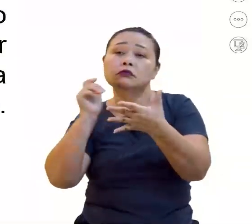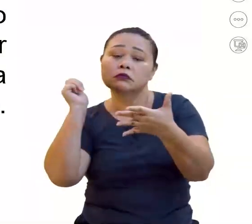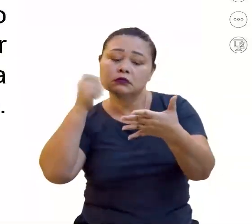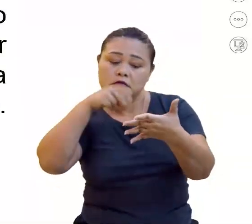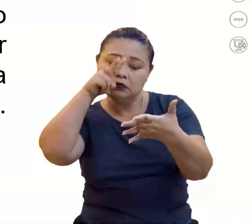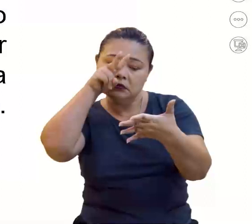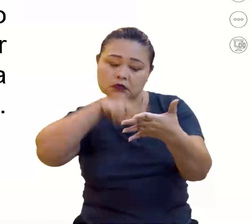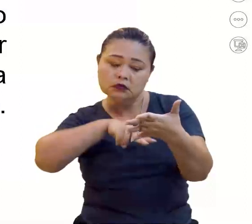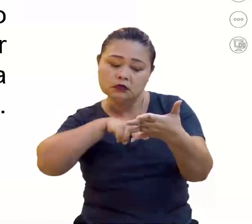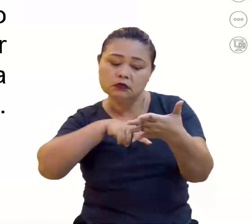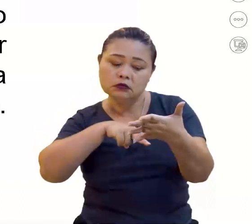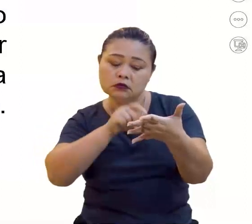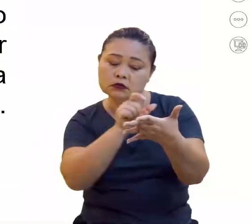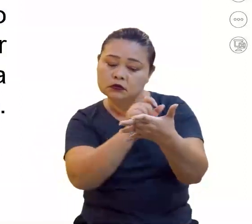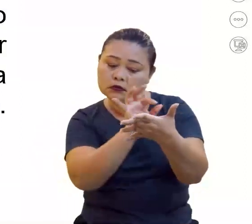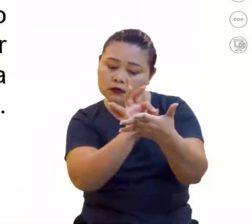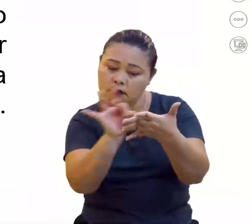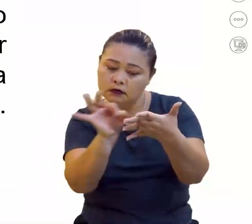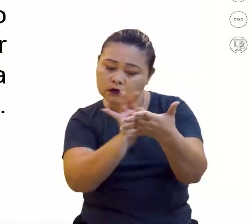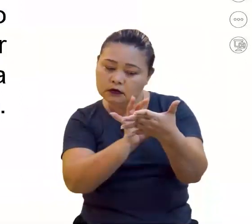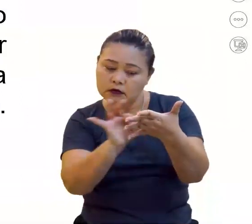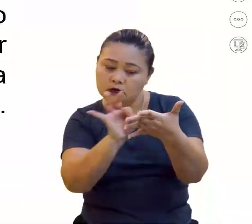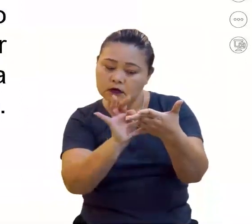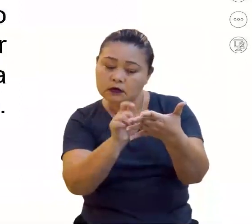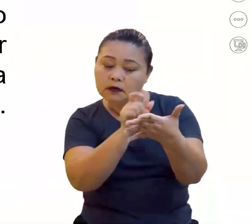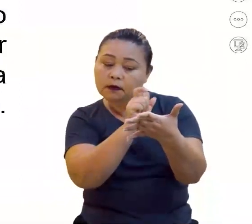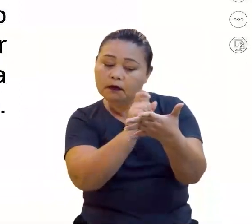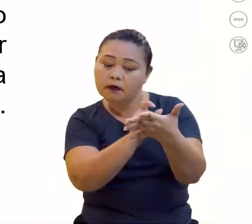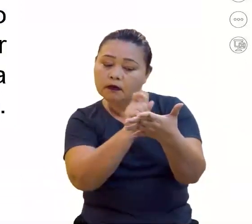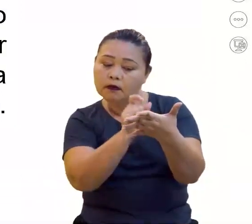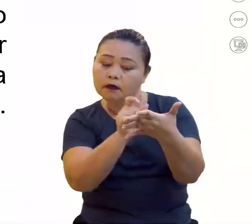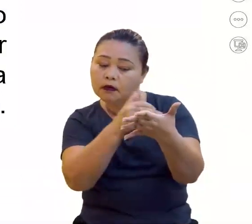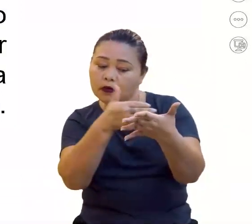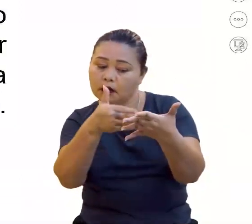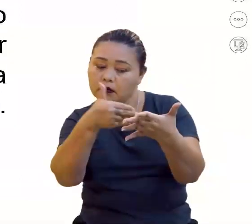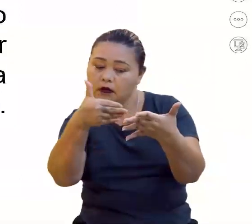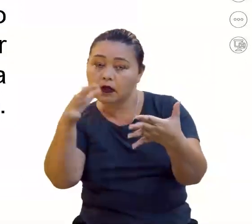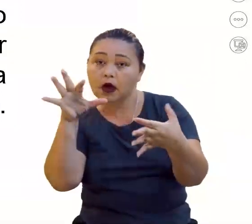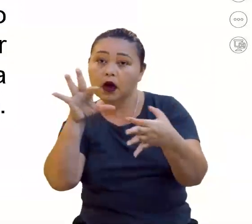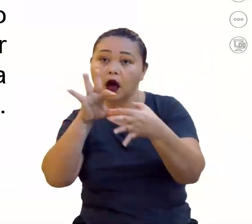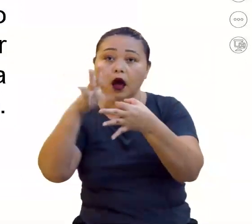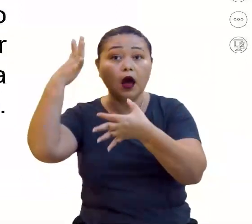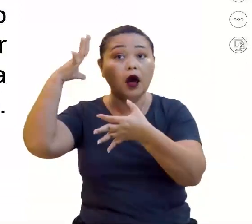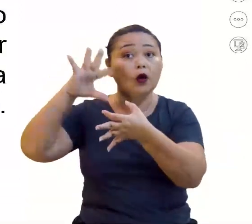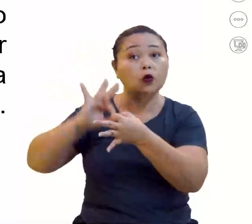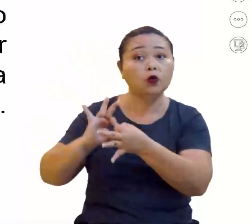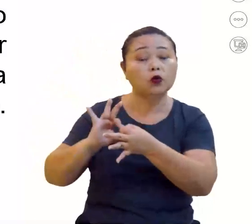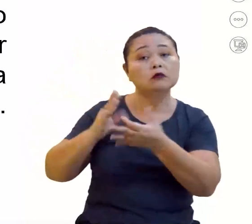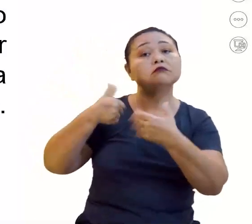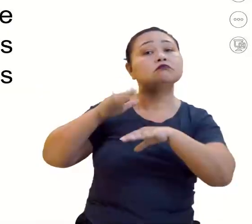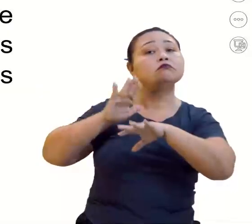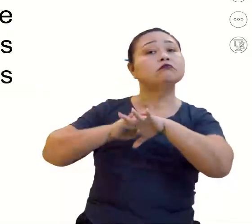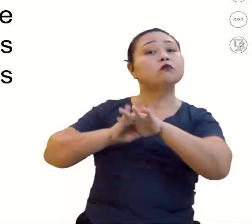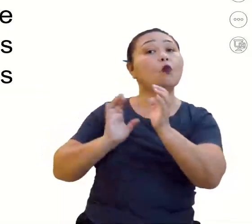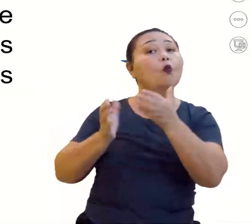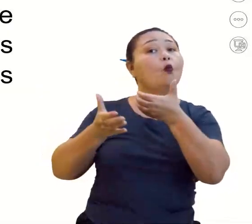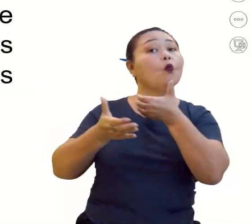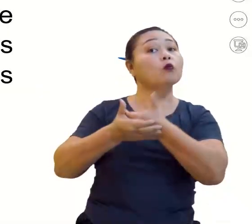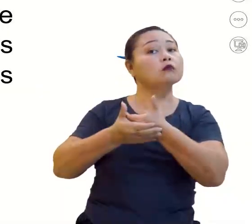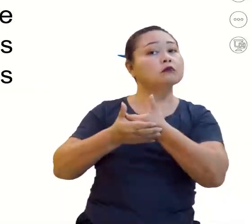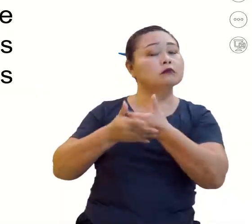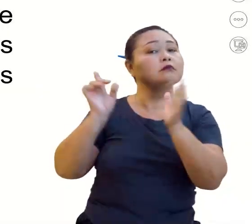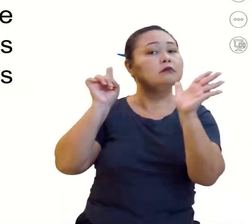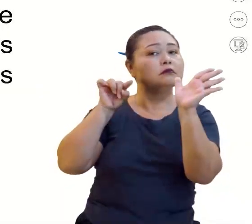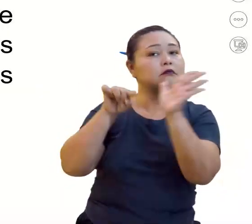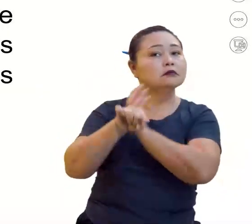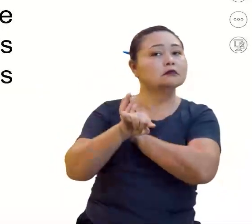capacidade de ler um enunciado e identificar a lógica matemática por trás da questão. Portanto,